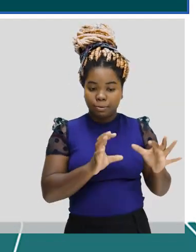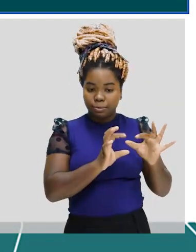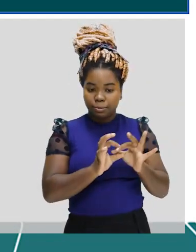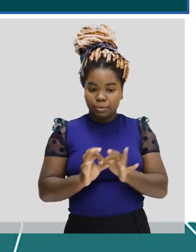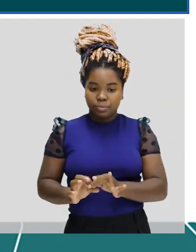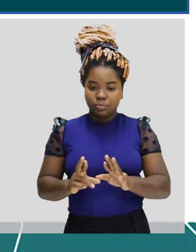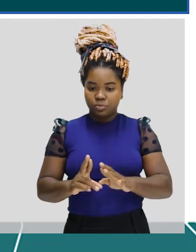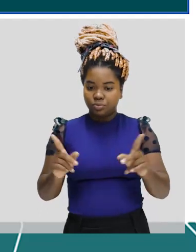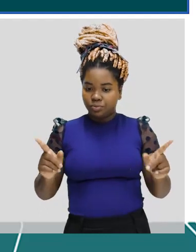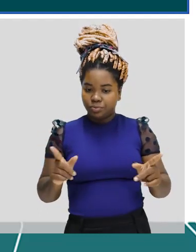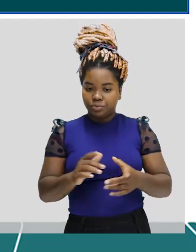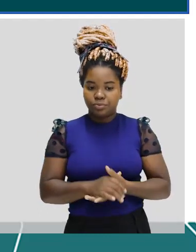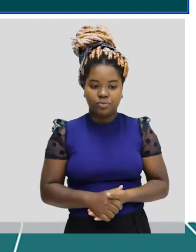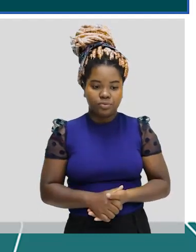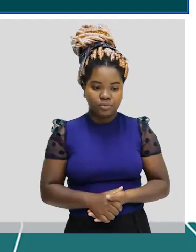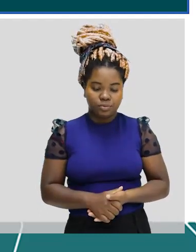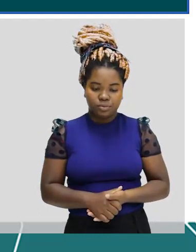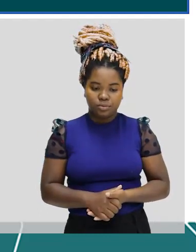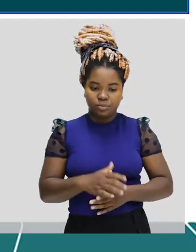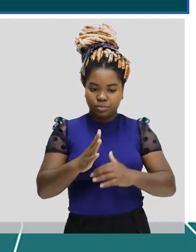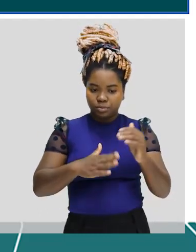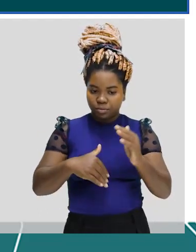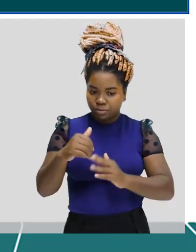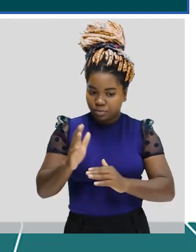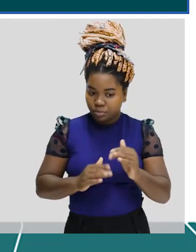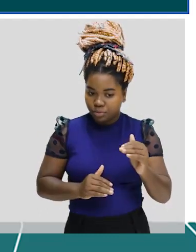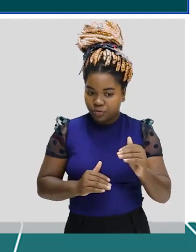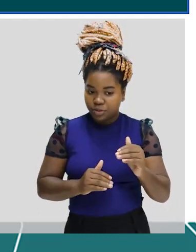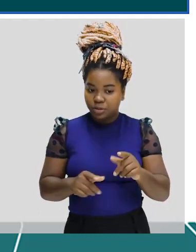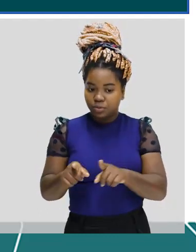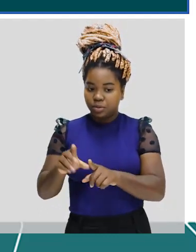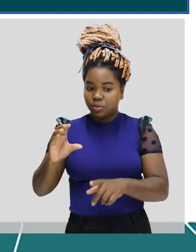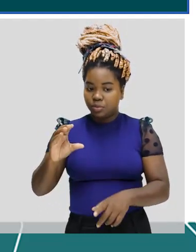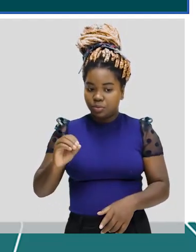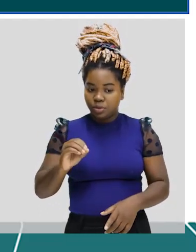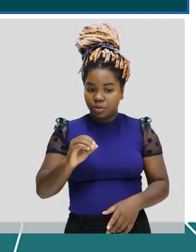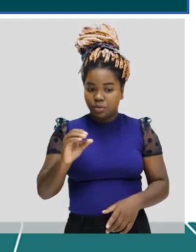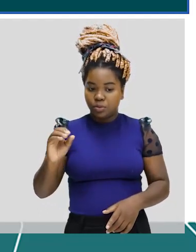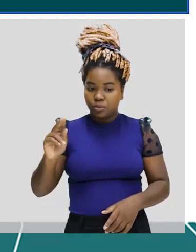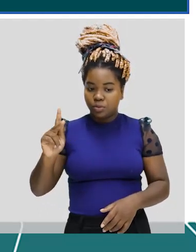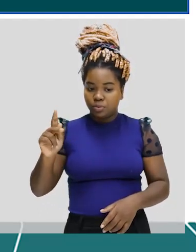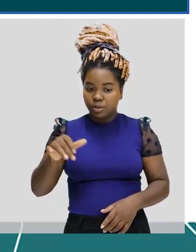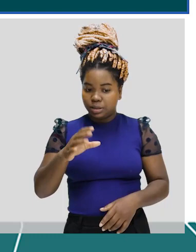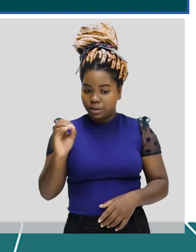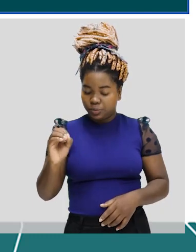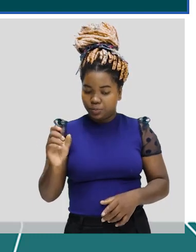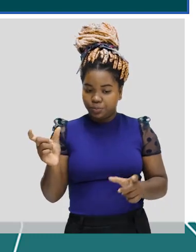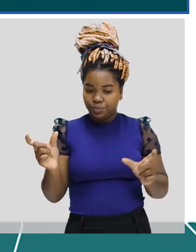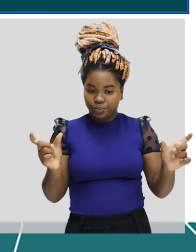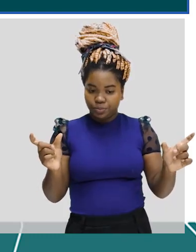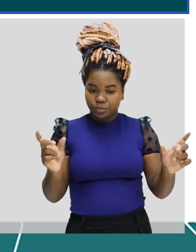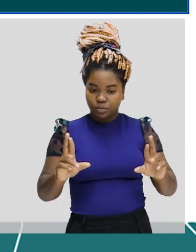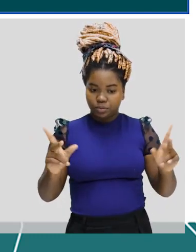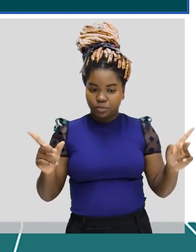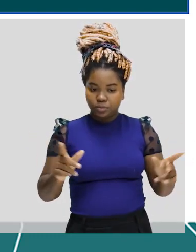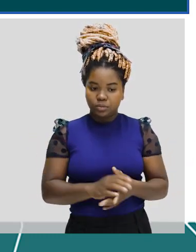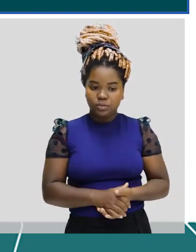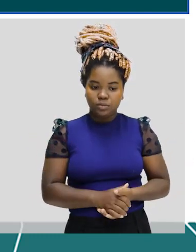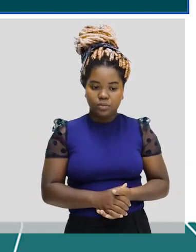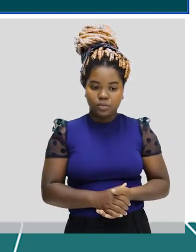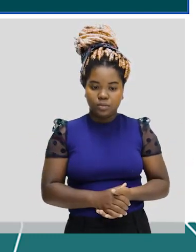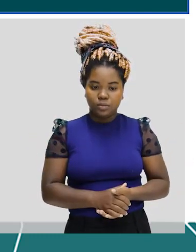gente diferenciar um pouquinho profissão e ocupação, tá bom? Então, olha só, an engineer, um